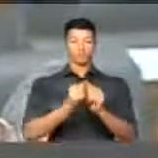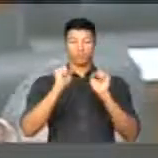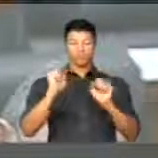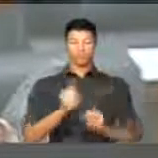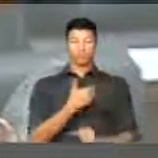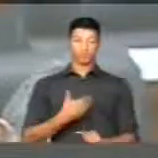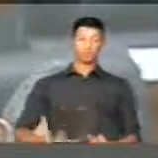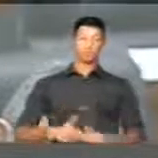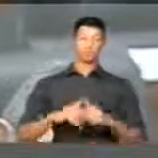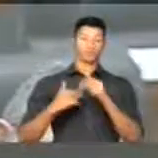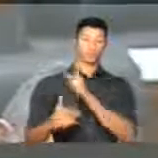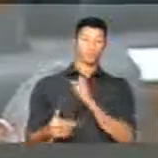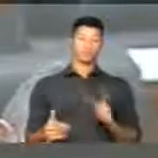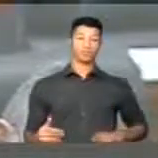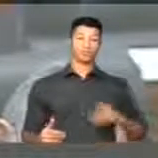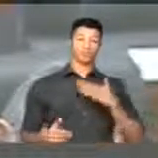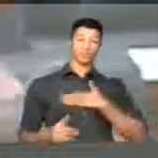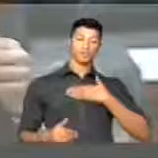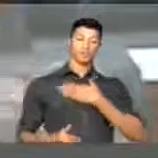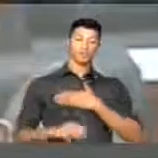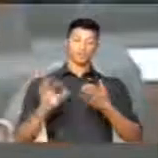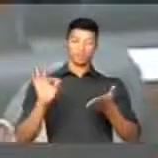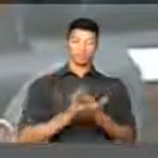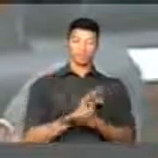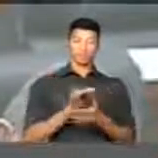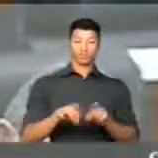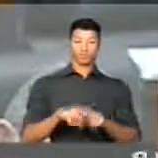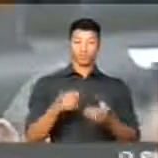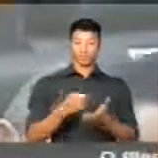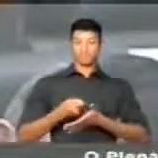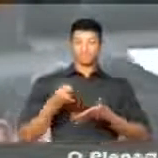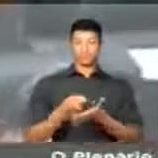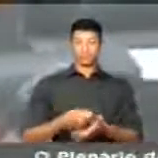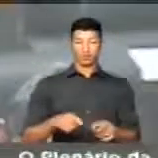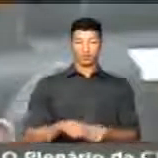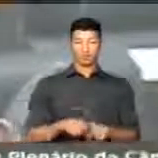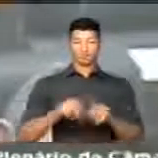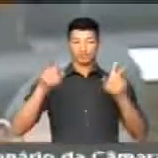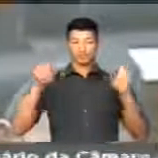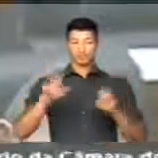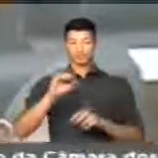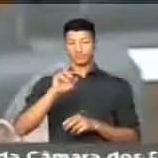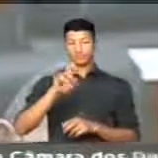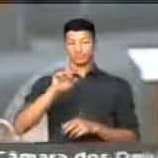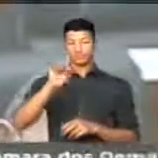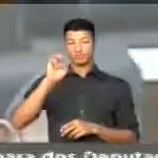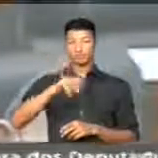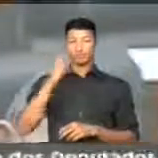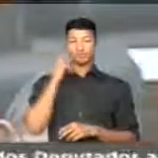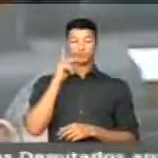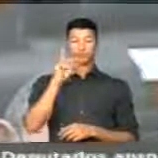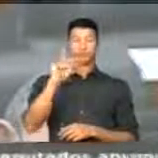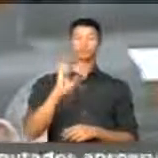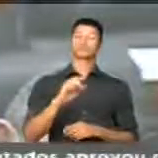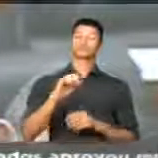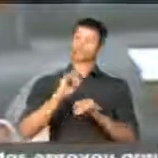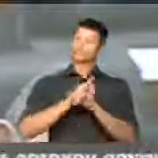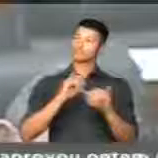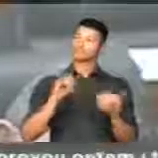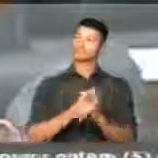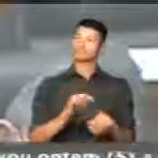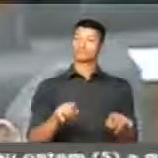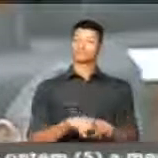público. Então, senhor presidente, eu gostaria de fazer esse registro, cobrar da mesa, em questão de ordem, para que possa se